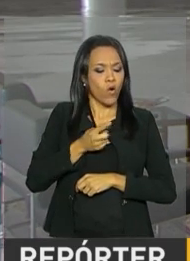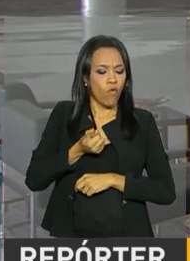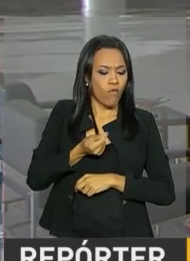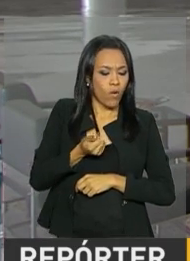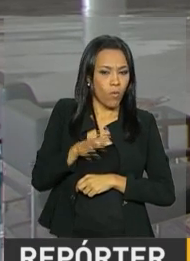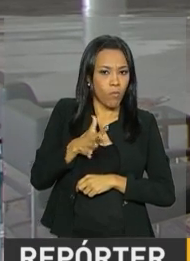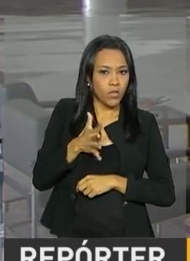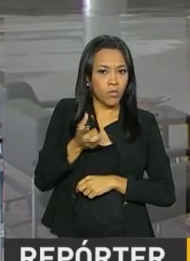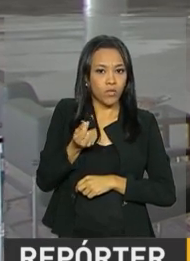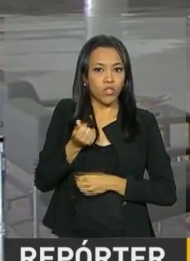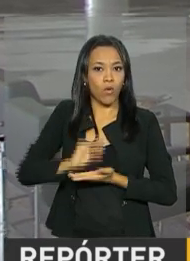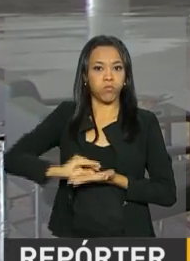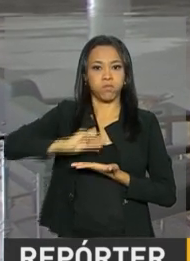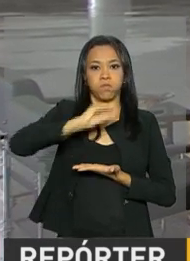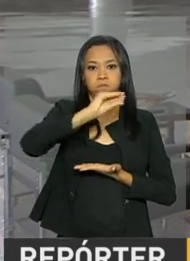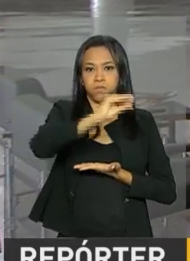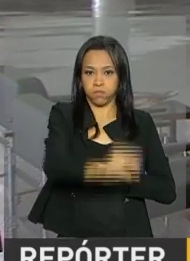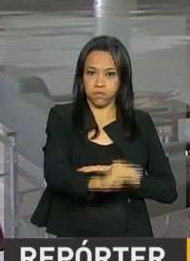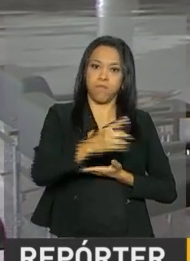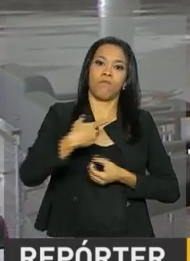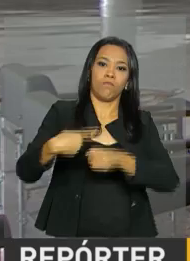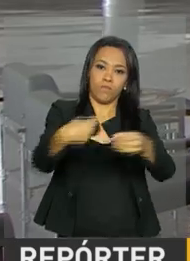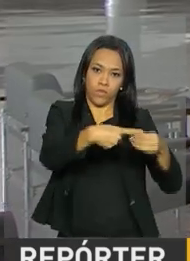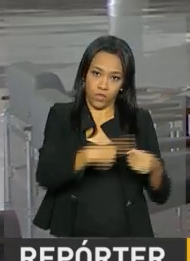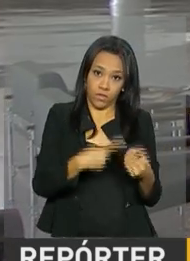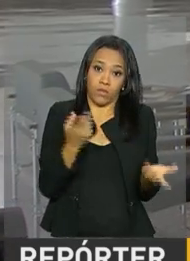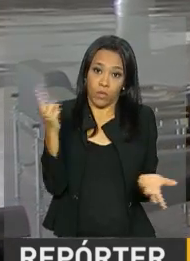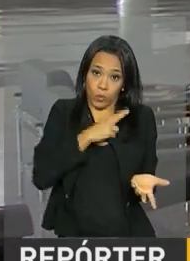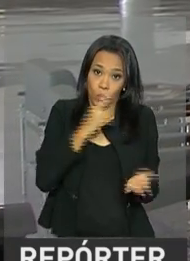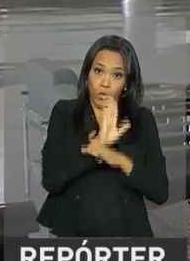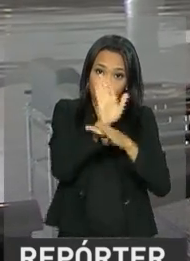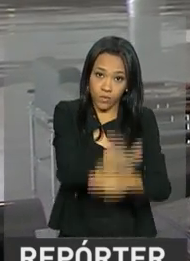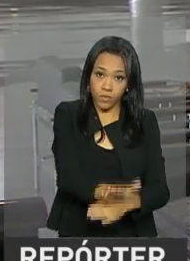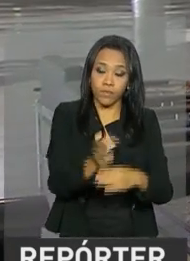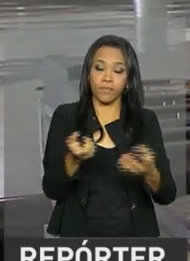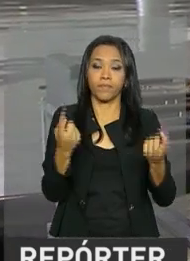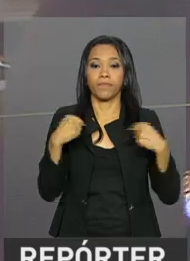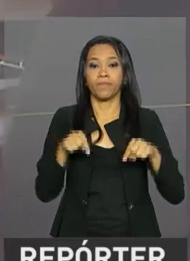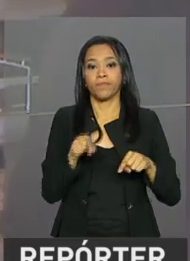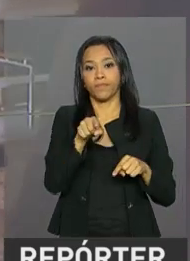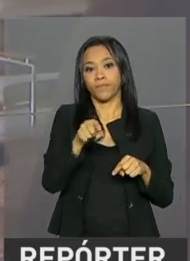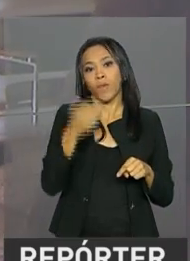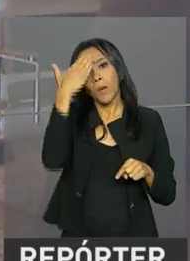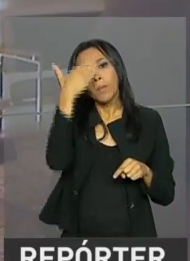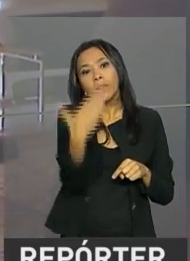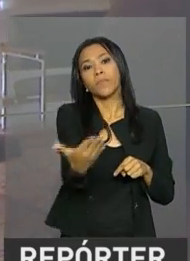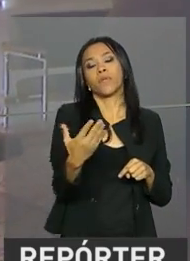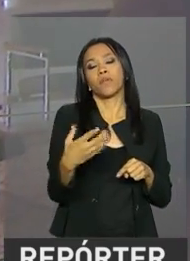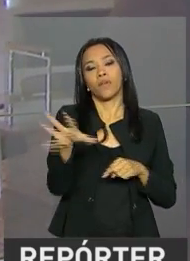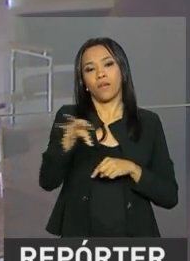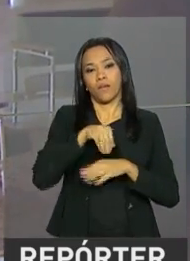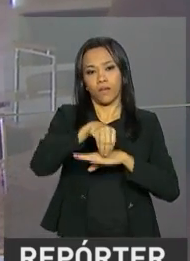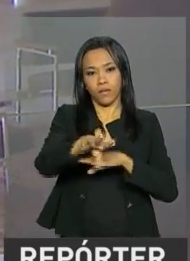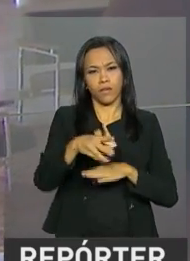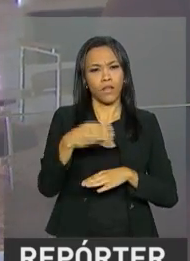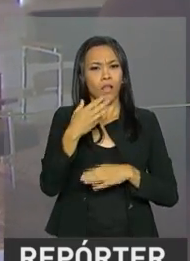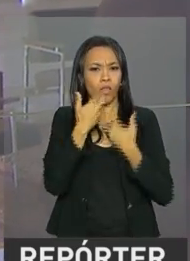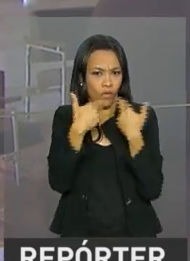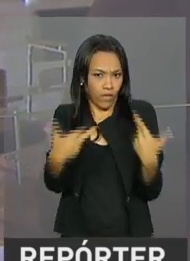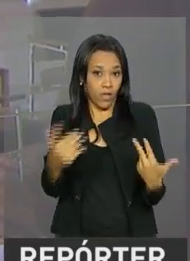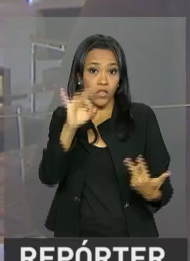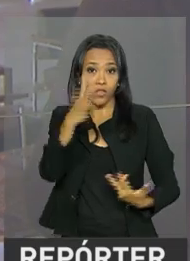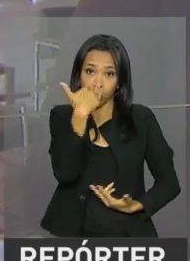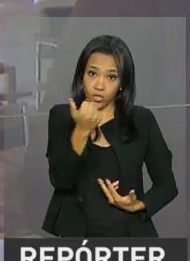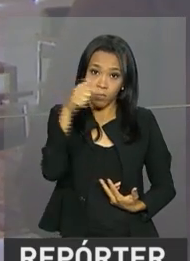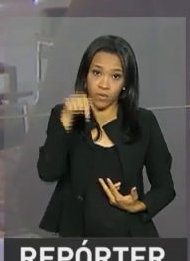do dinheiro para as ações emergenciais Leandro volto com você tá ok Mara obrigado pela suas informações Qualquer novidade só chamar a